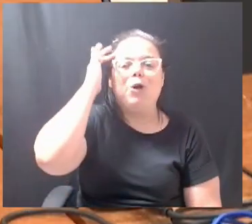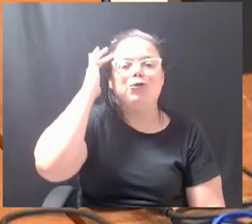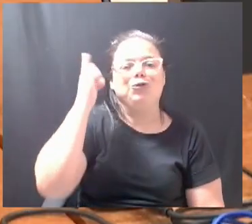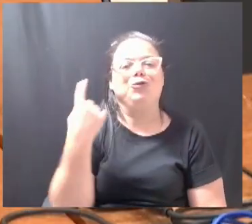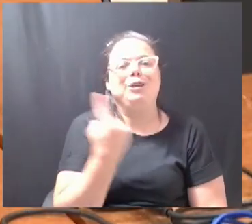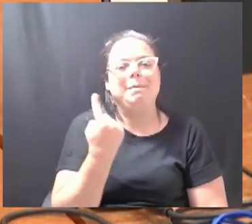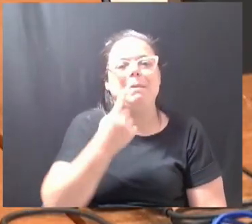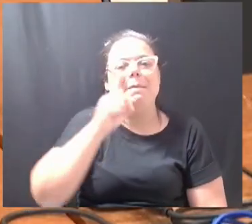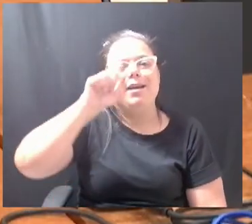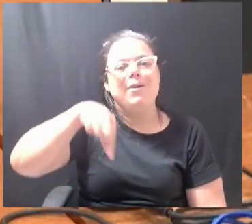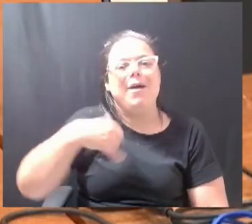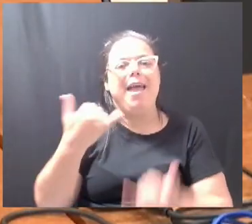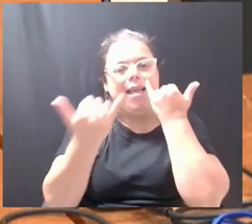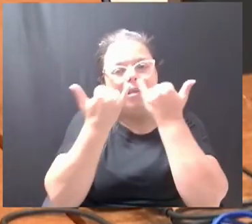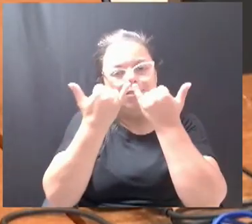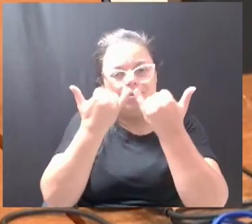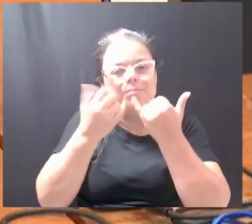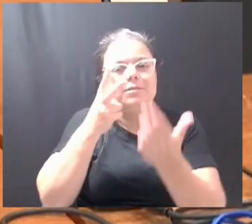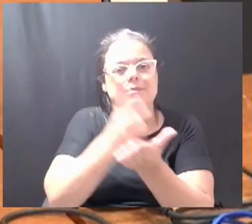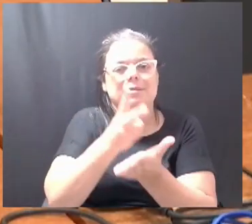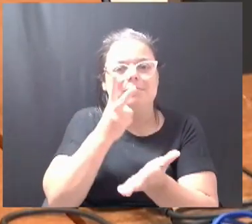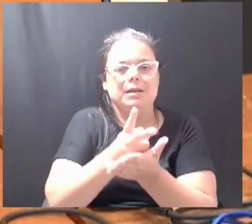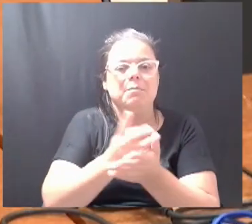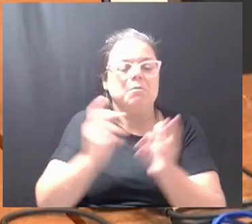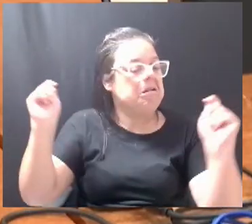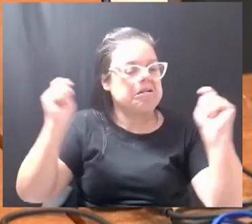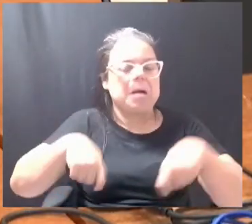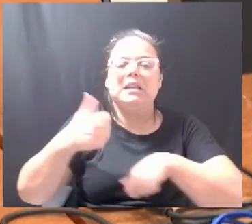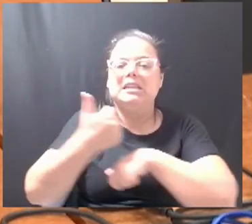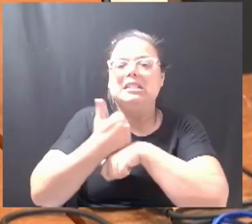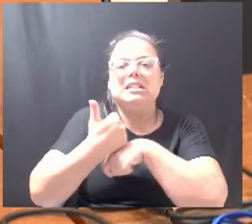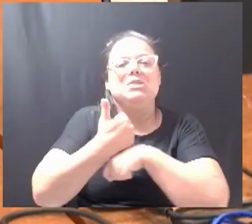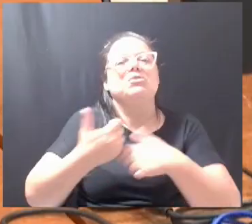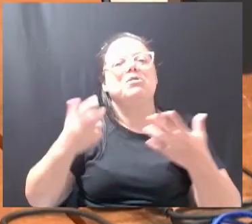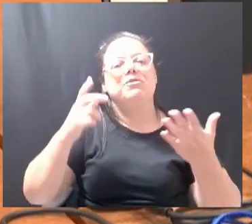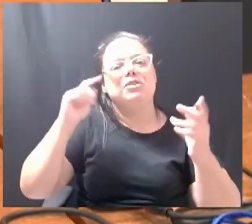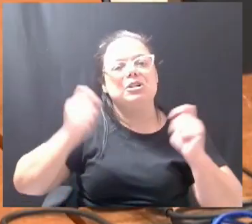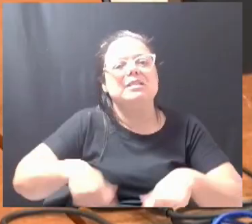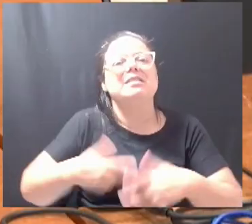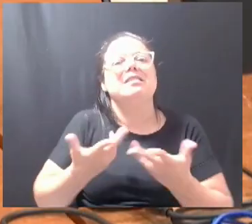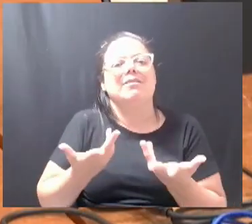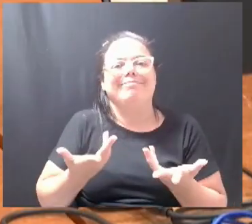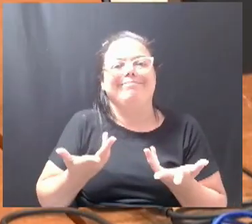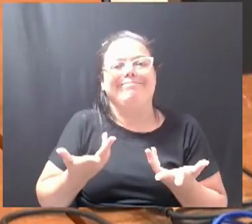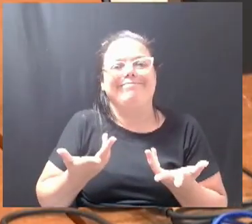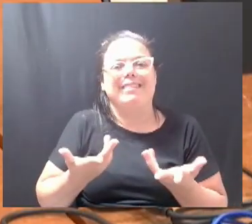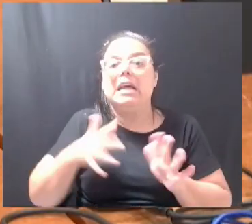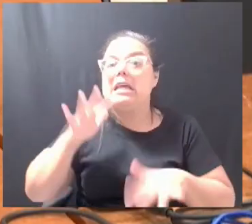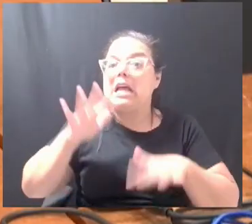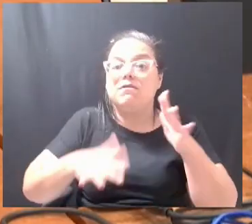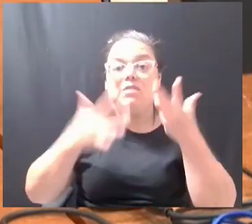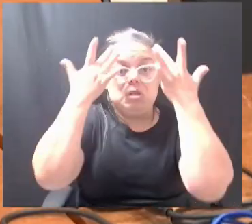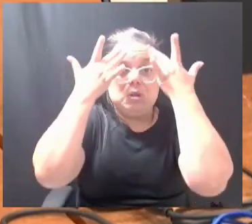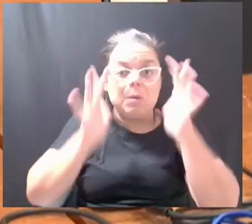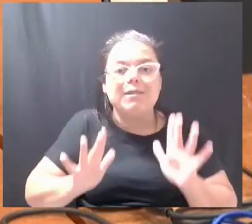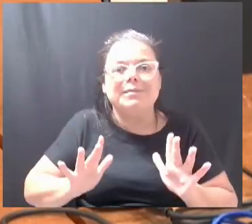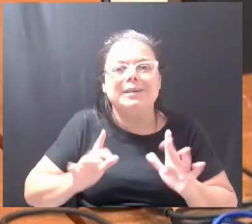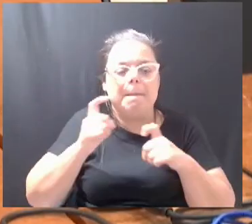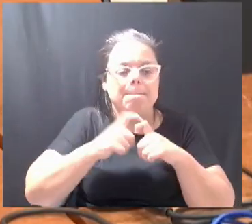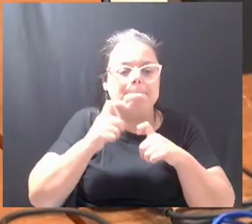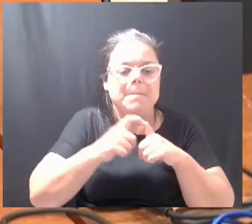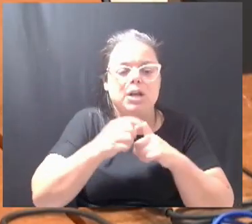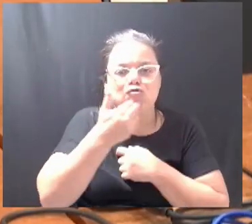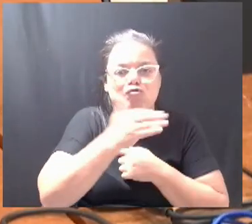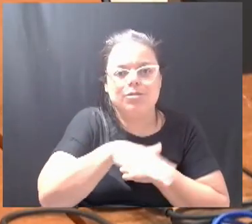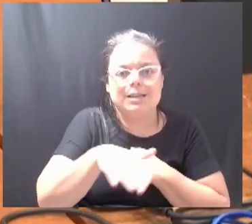informação, capacitação, tá? Para esses profissionais que nem sempre sabem, porque pediatra fala, vai